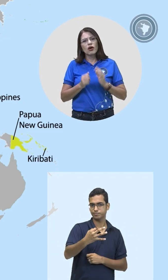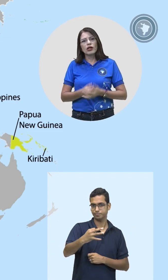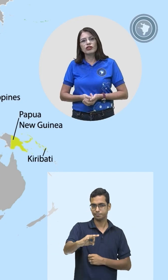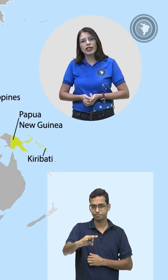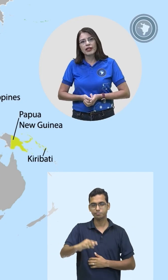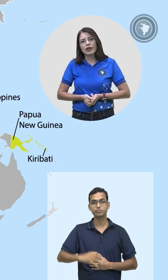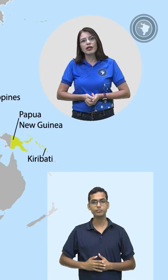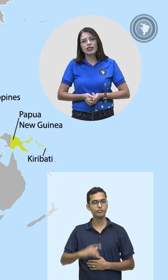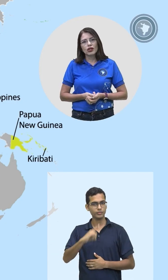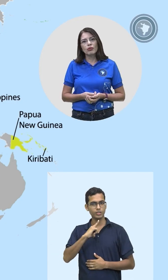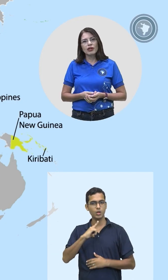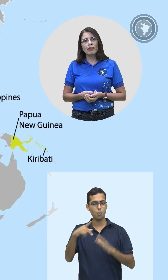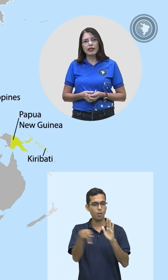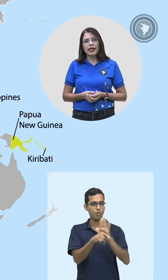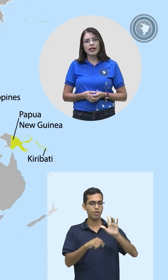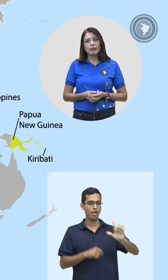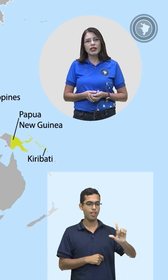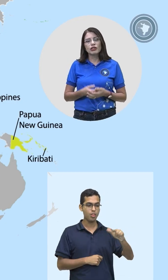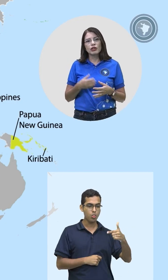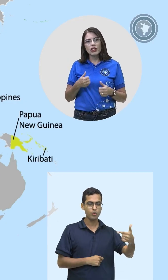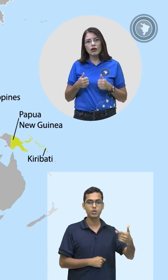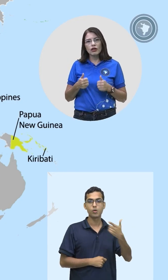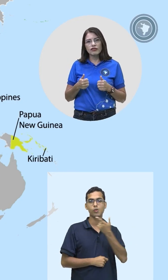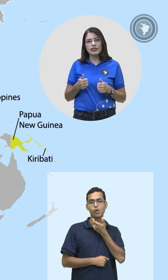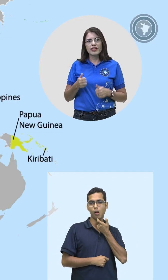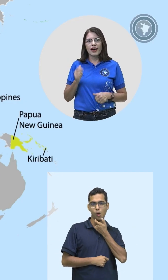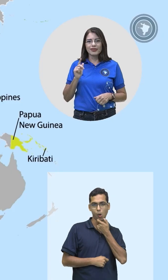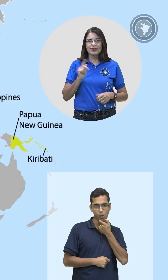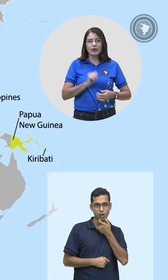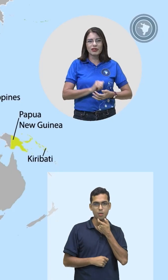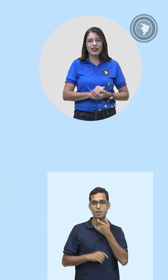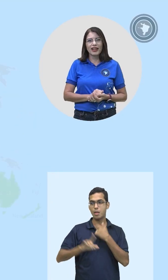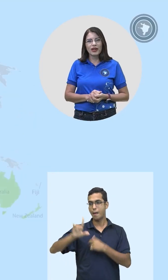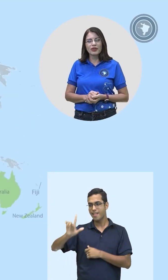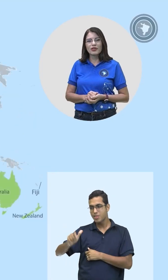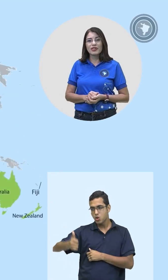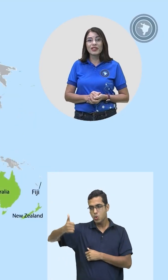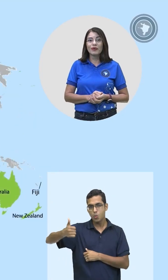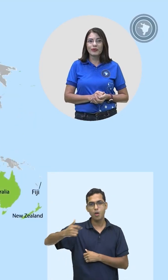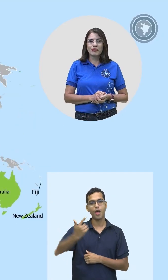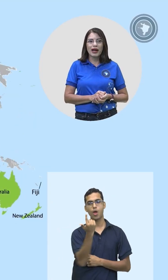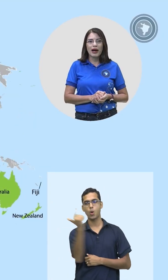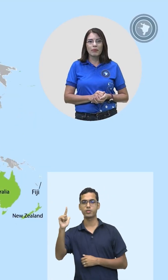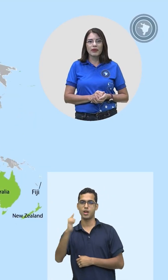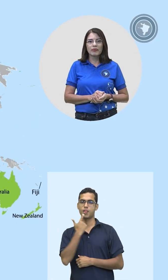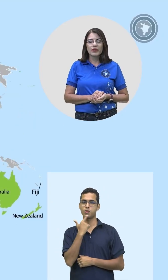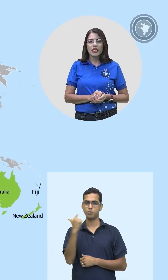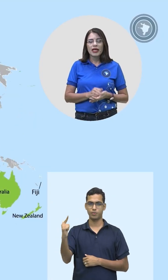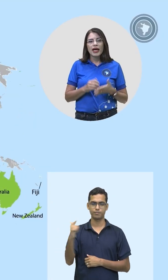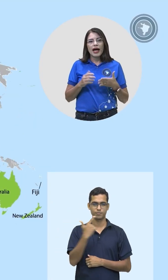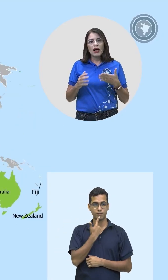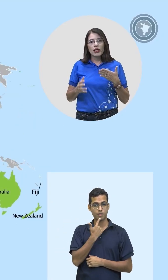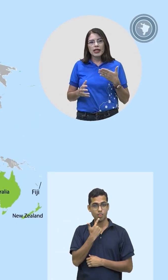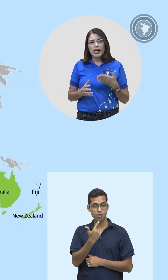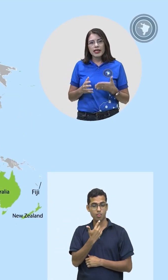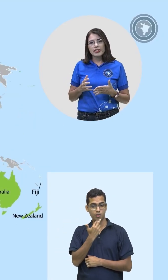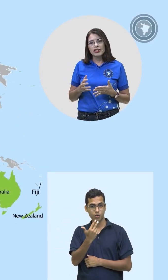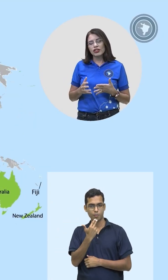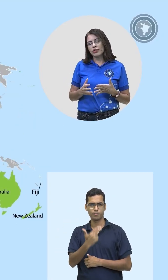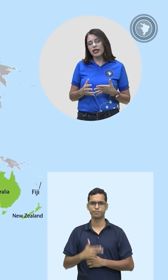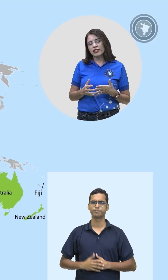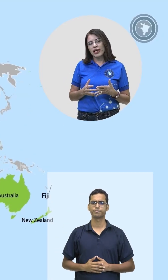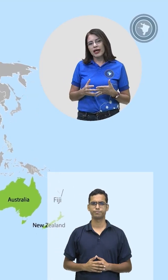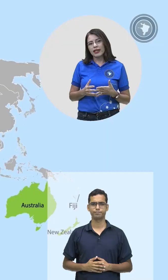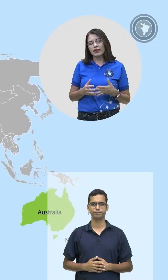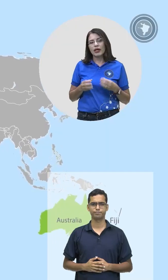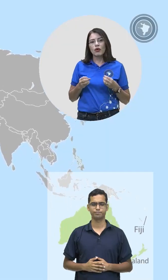E agora, onde é que tem o inglês como língua materna mesmo e língua oficial? Vamos ver agora o nosso segundo mapa. Agora, esses que